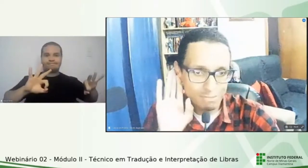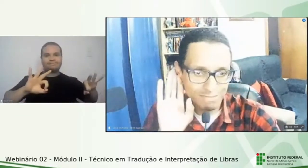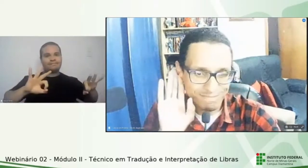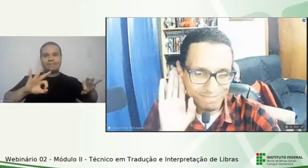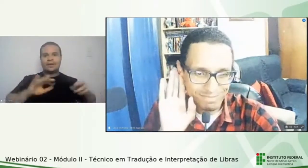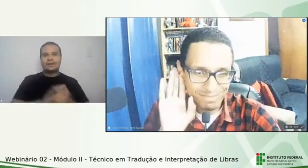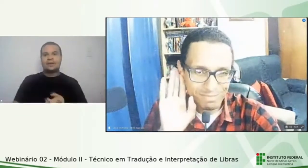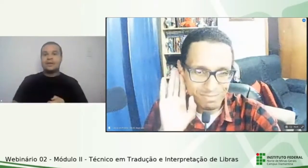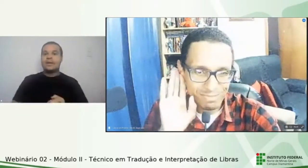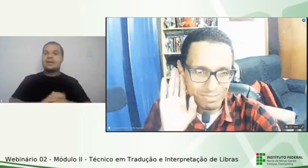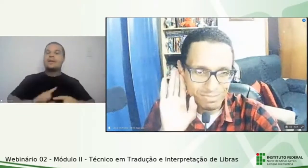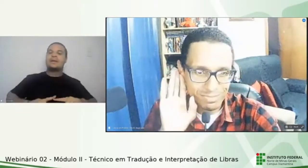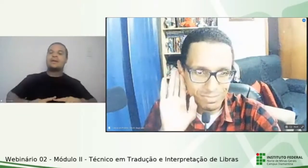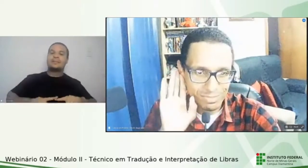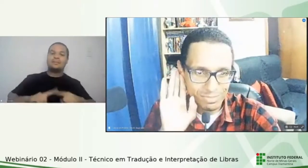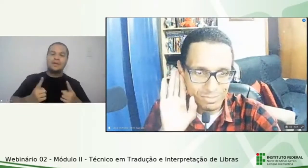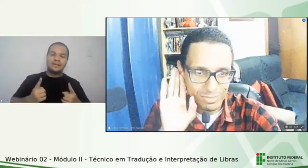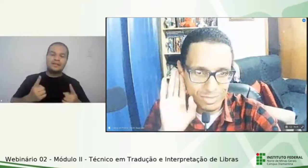ouvindo,